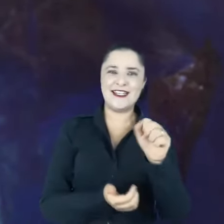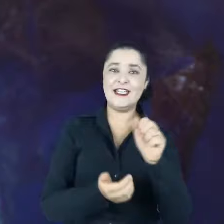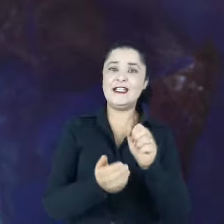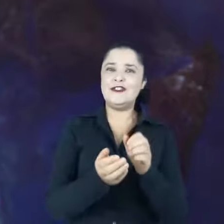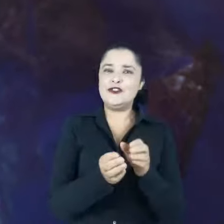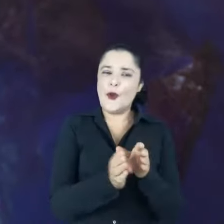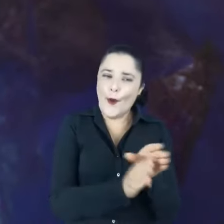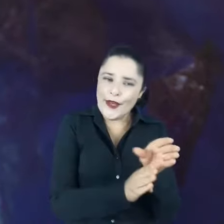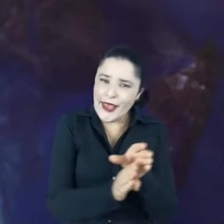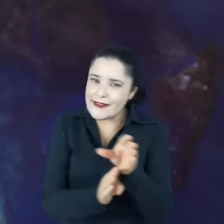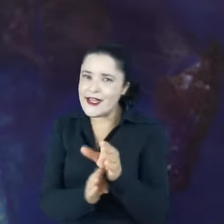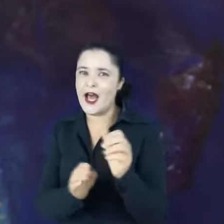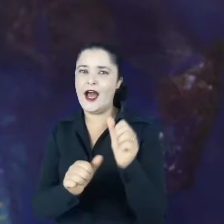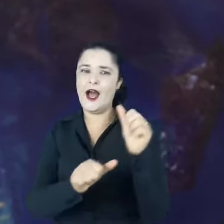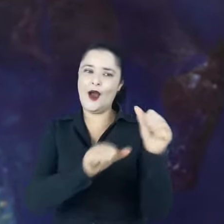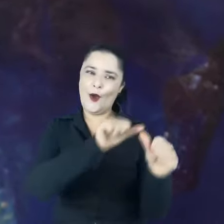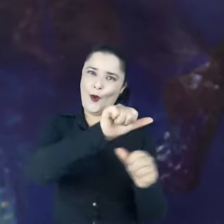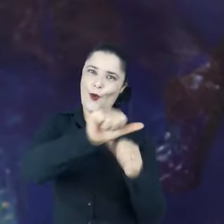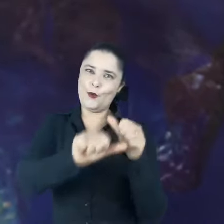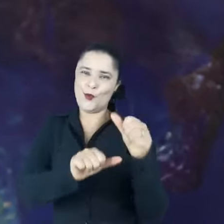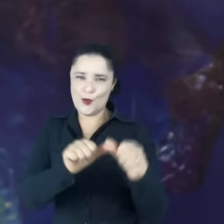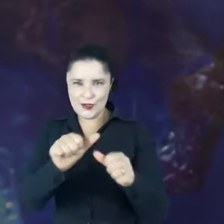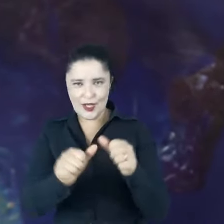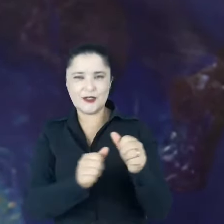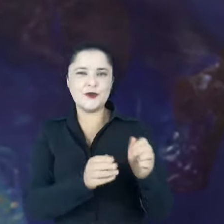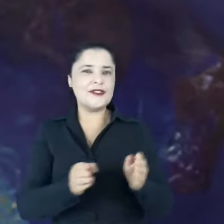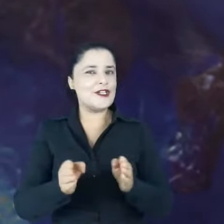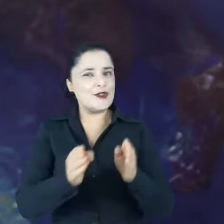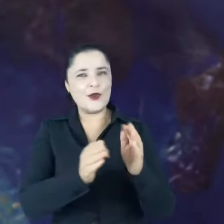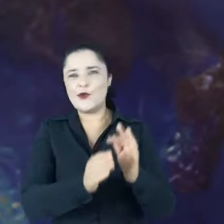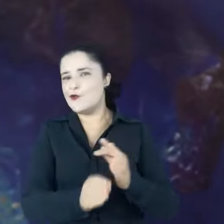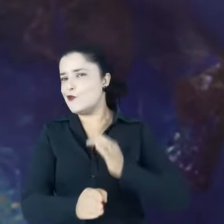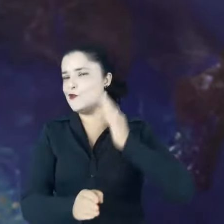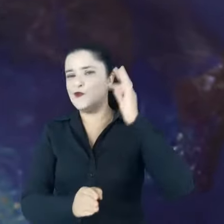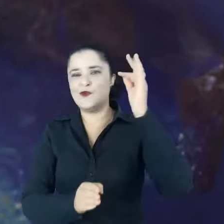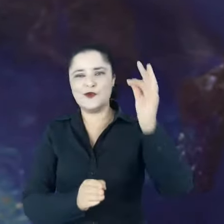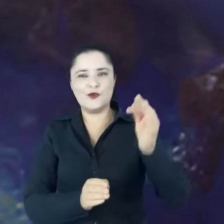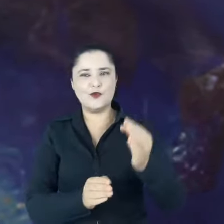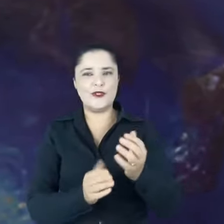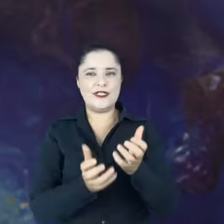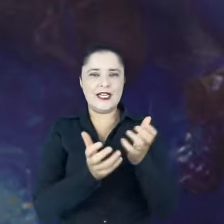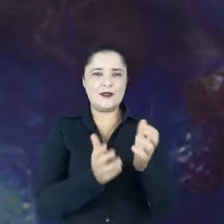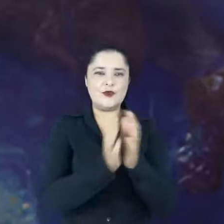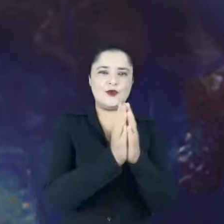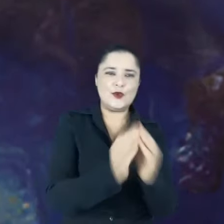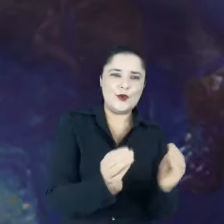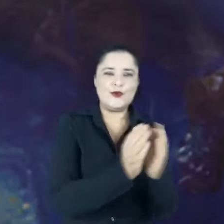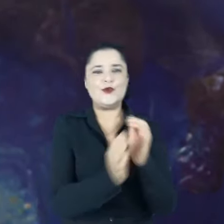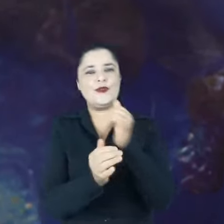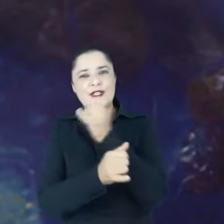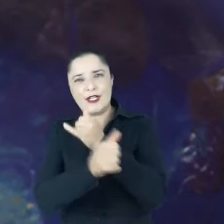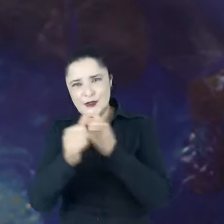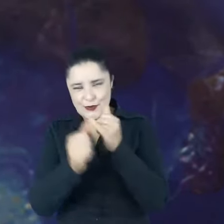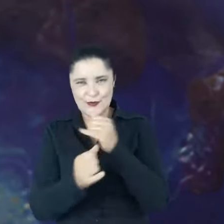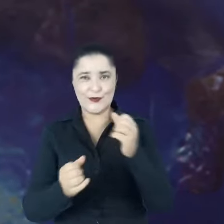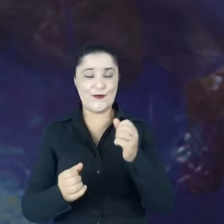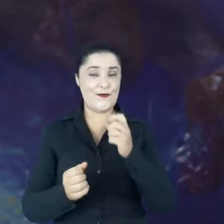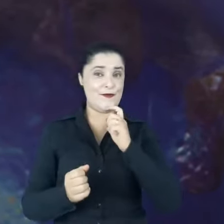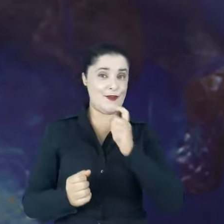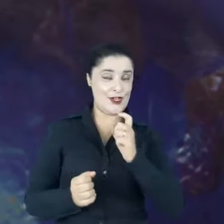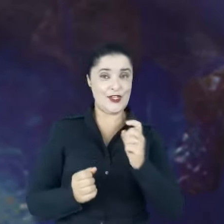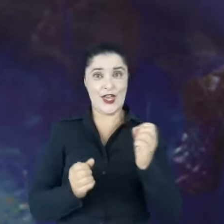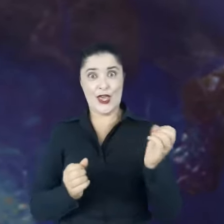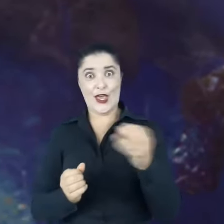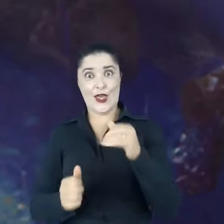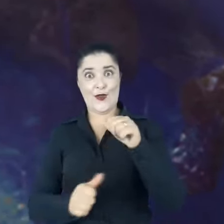a sua trajetória futura buscando as soluções de energia verde e renovável, né? E nós também